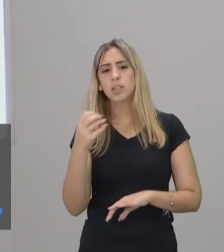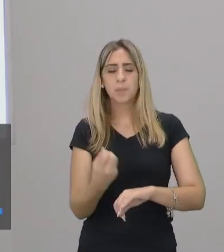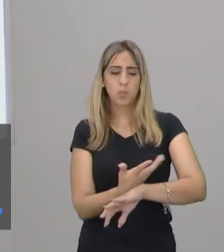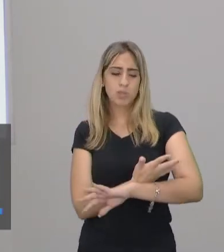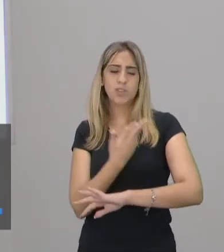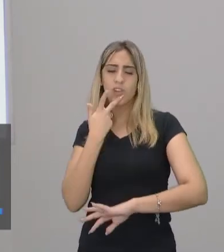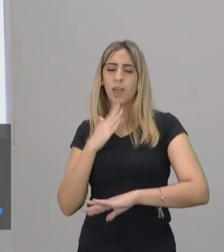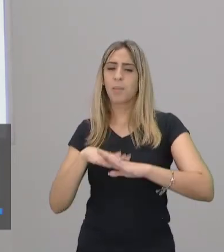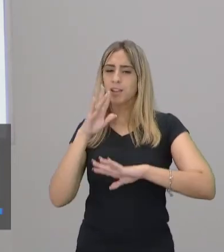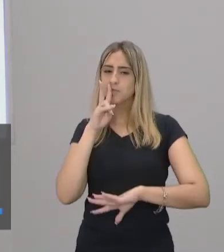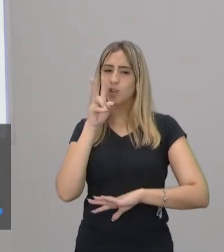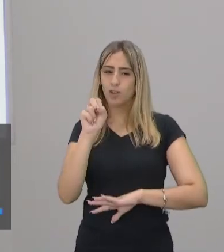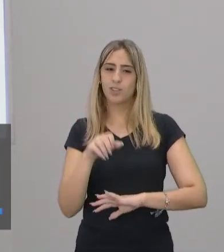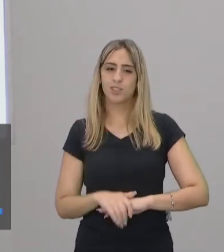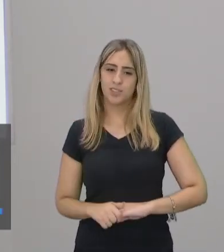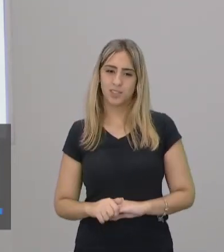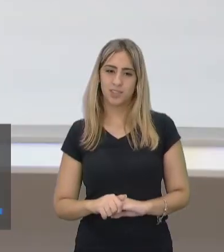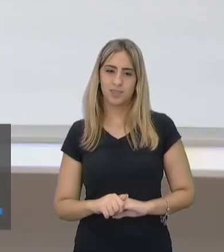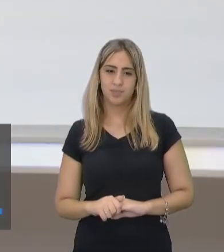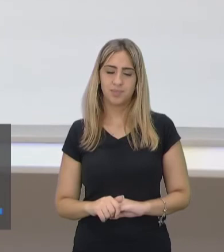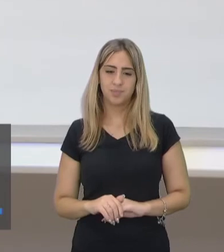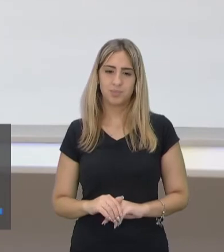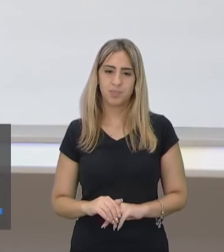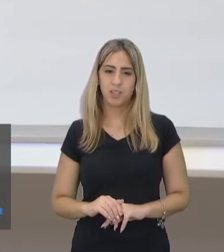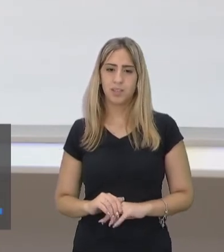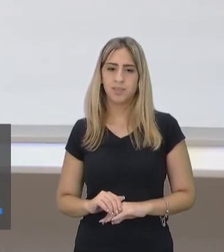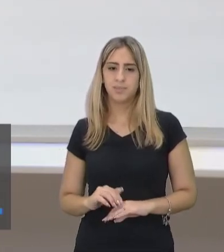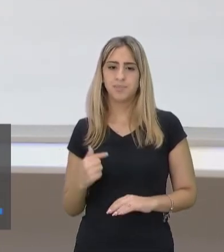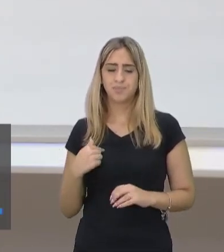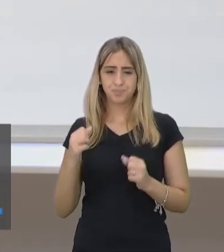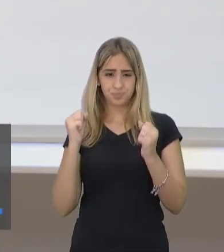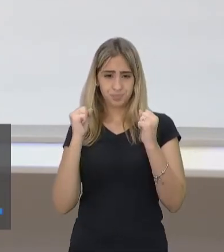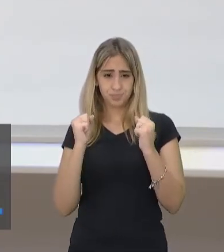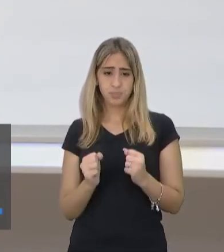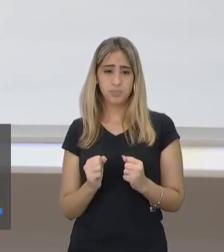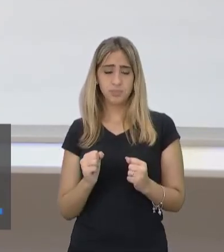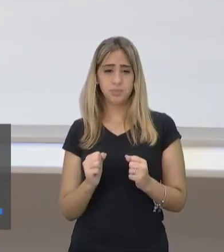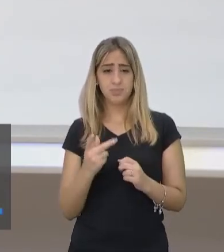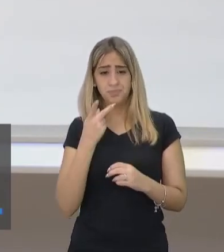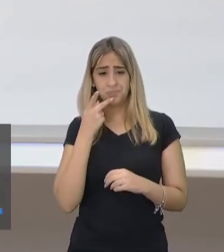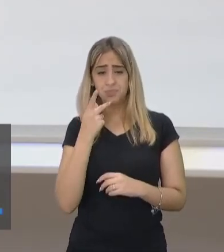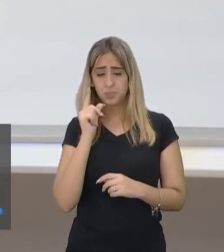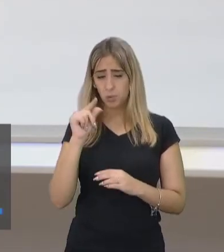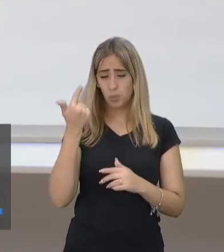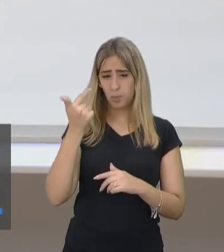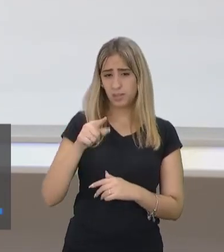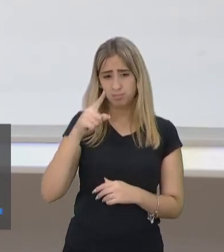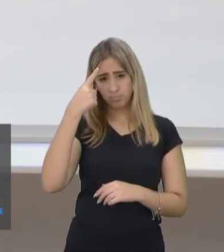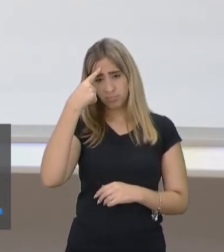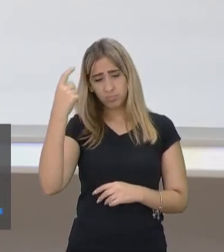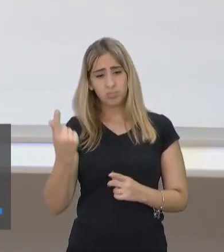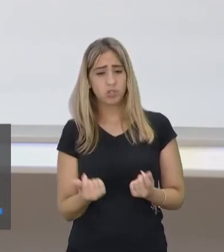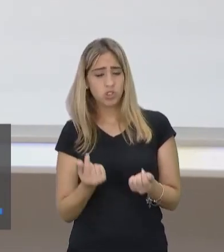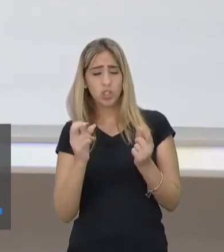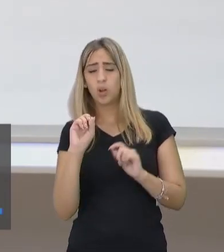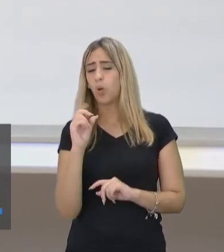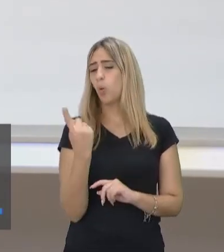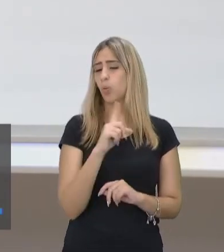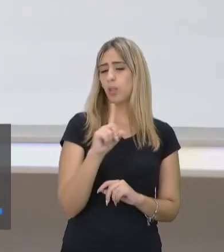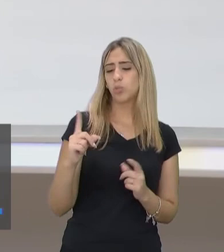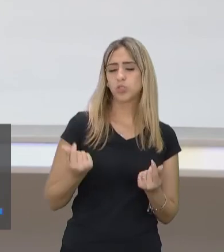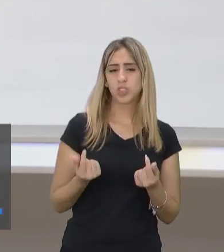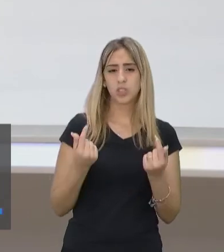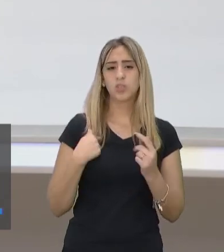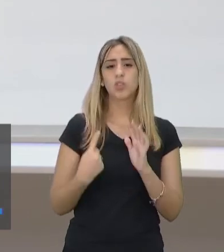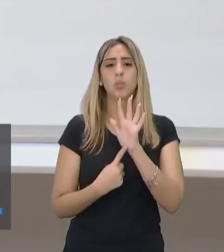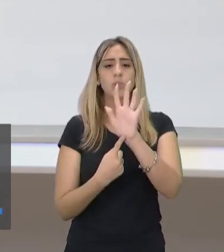fala aí mais forte, mais Exatamente. alto, né? E aí, para poder explicitar um pouquinho mais essa ideia do dinheiro ou não dinheiro, eu